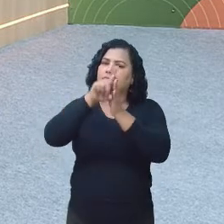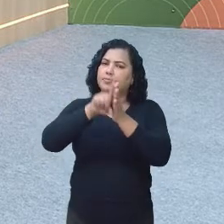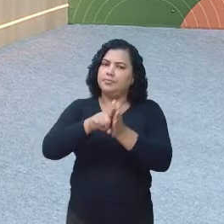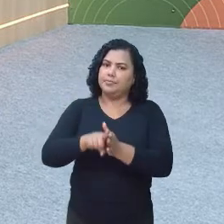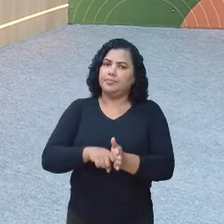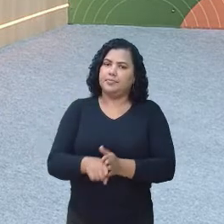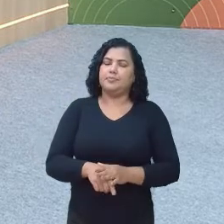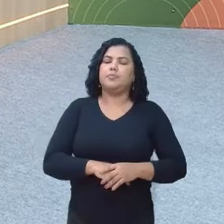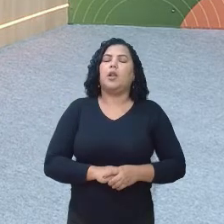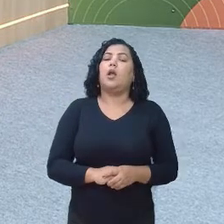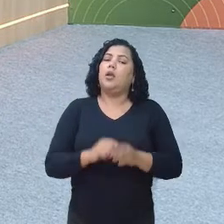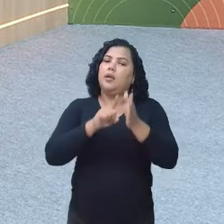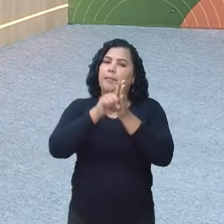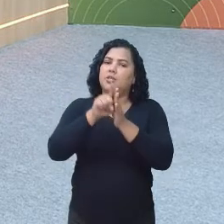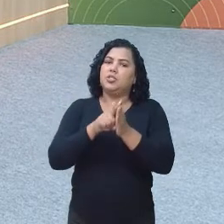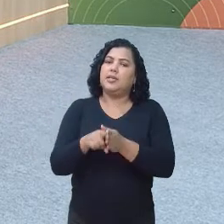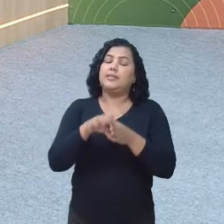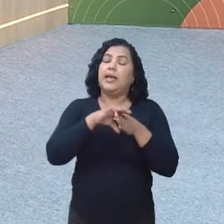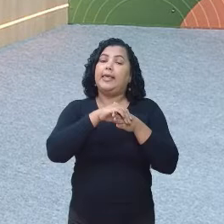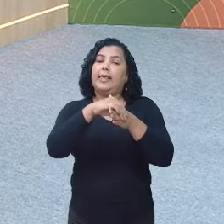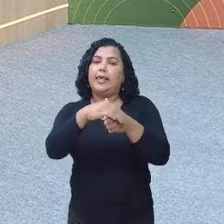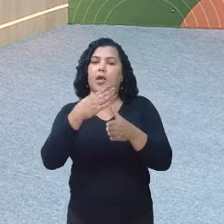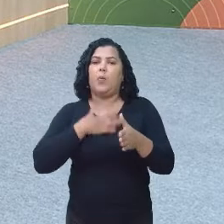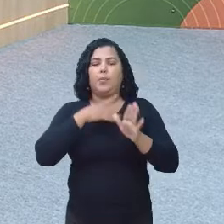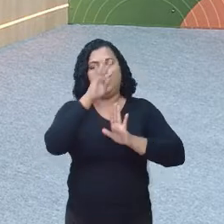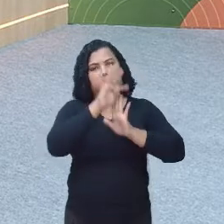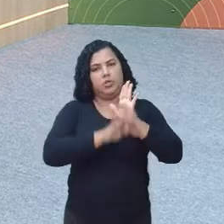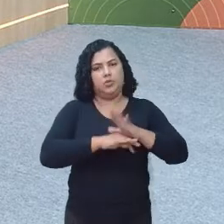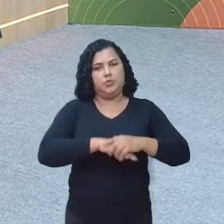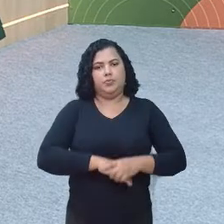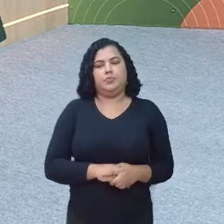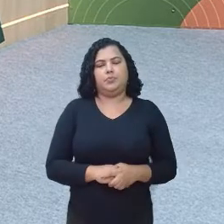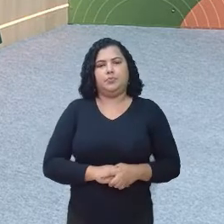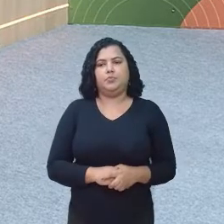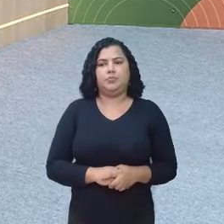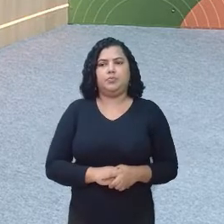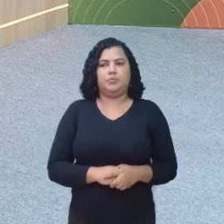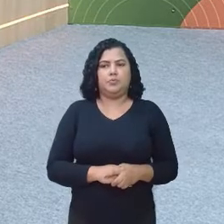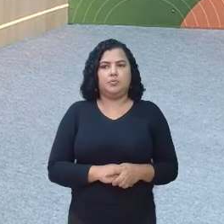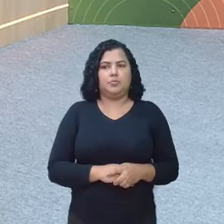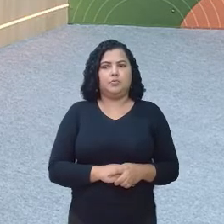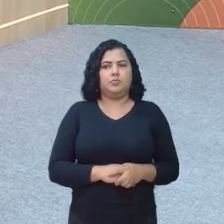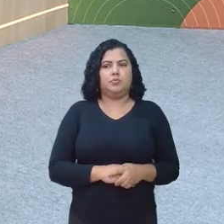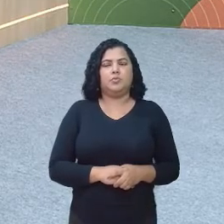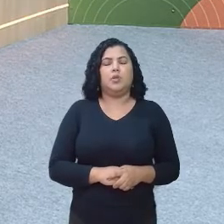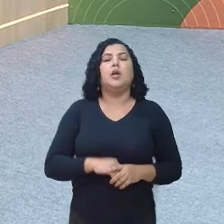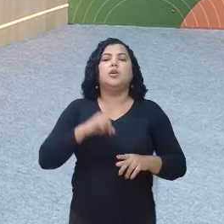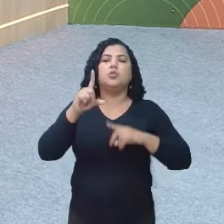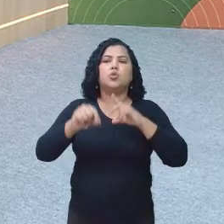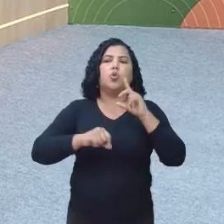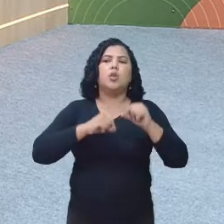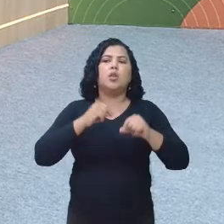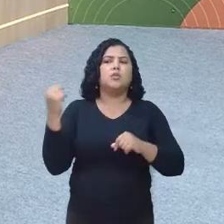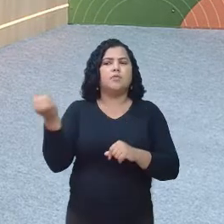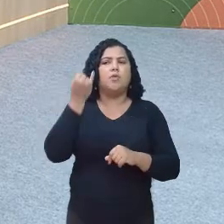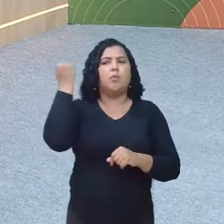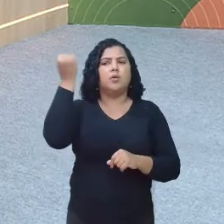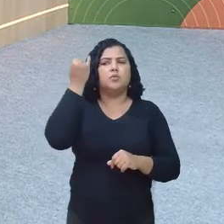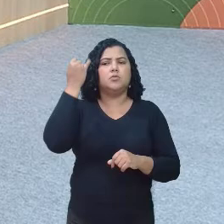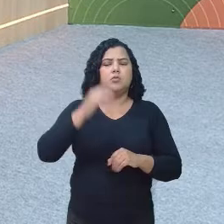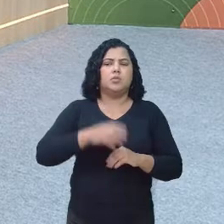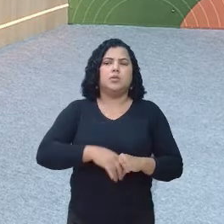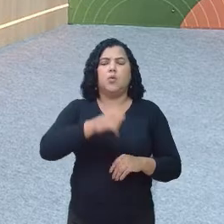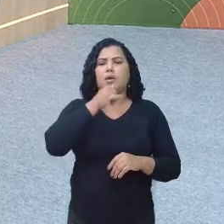a pesquisa é que vai nortear aí o meu texto na hora de produzir, tá certo? Selecionar informações. Dentro